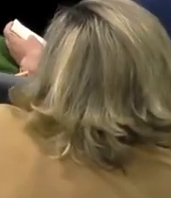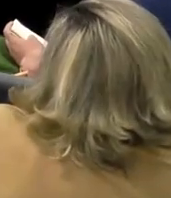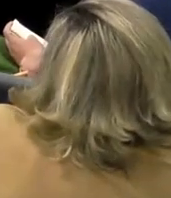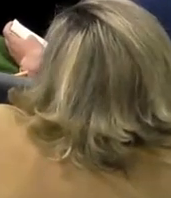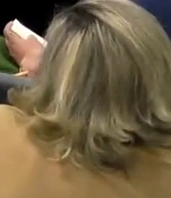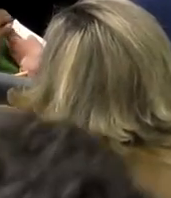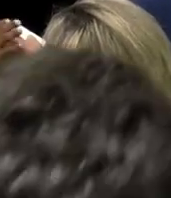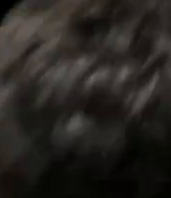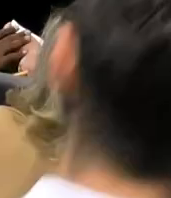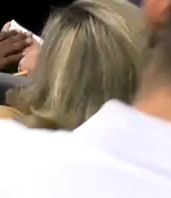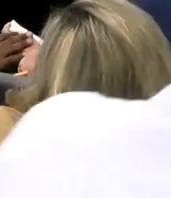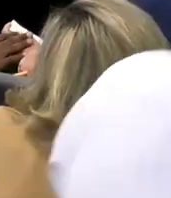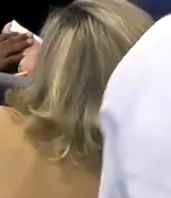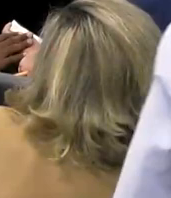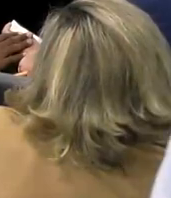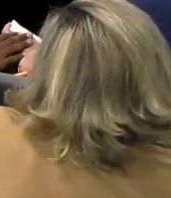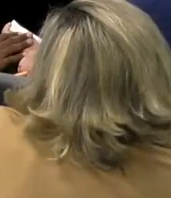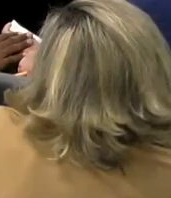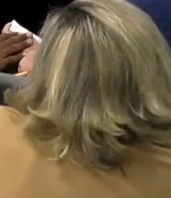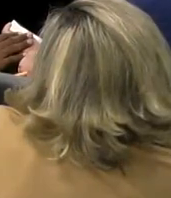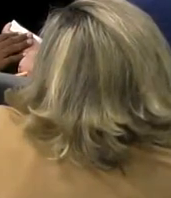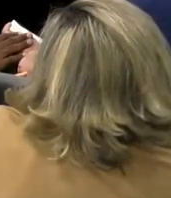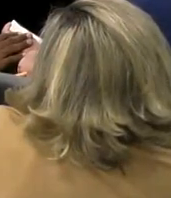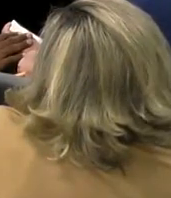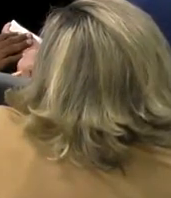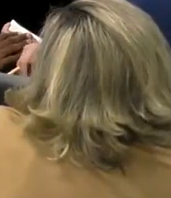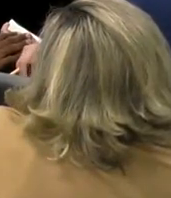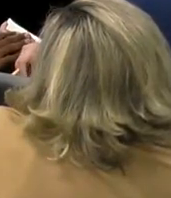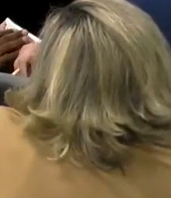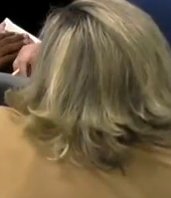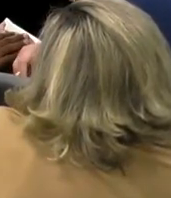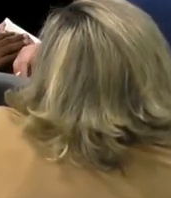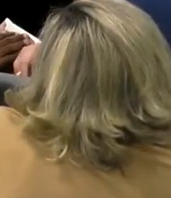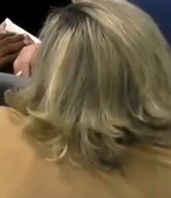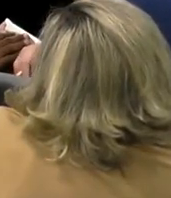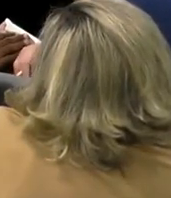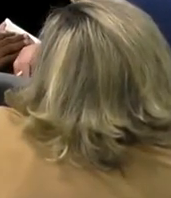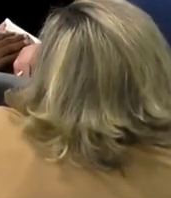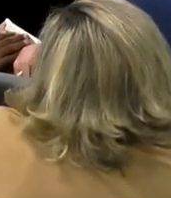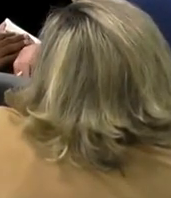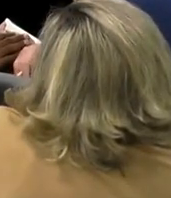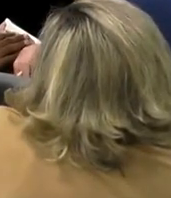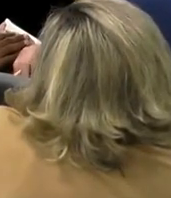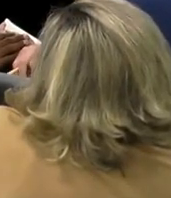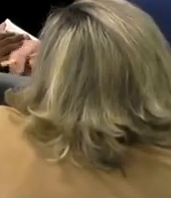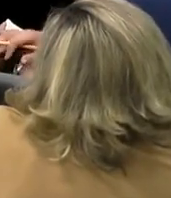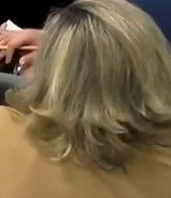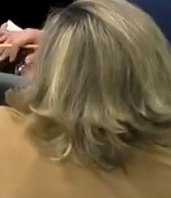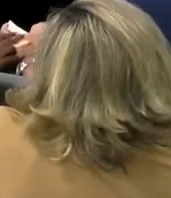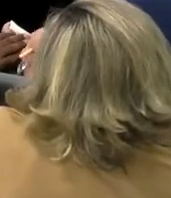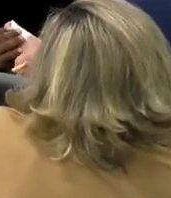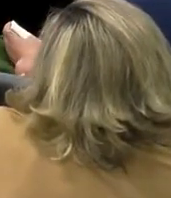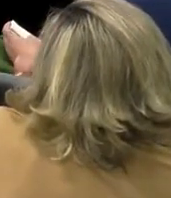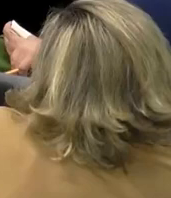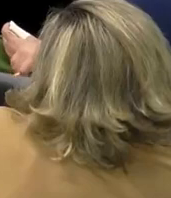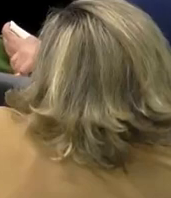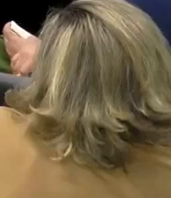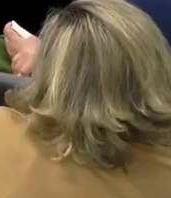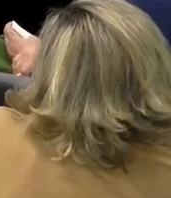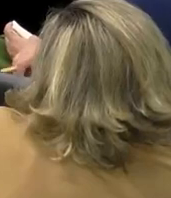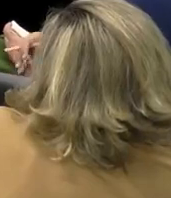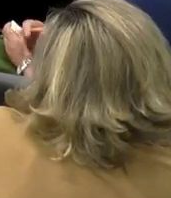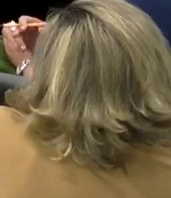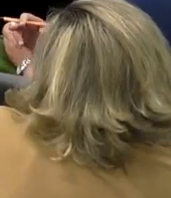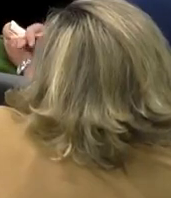tu é difícil da Assembleia Legislativa é difícil Lúcio Costa declaro abertos os trabalhos da